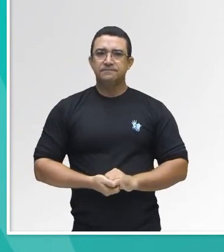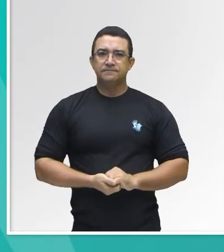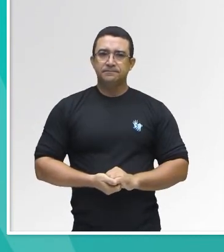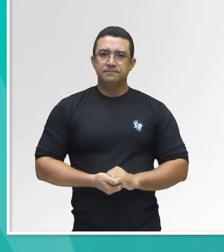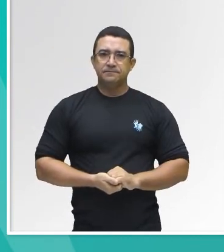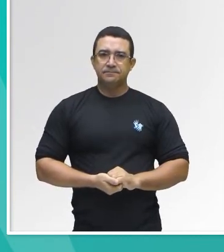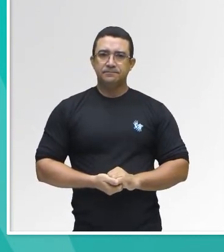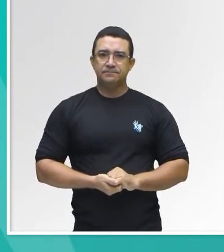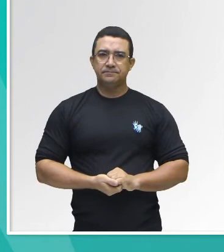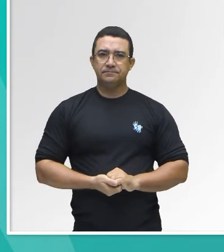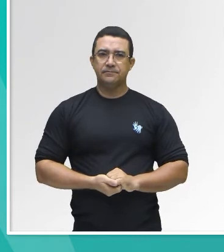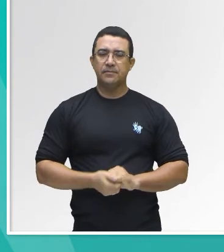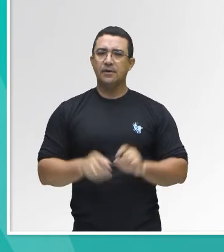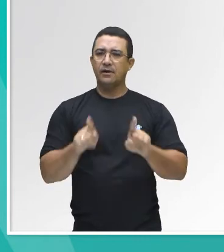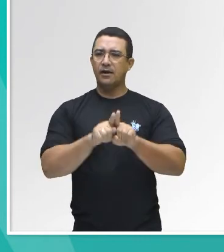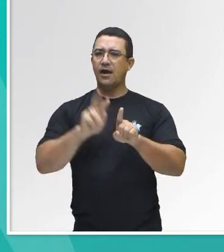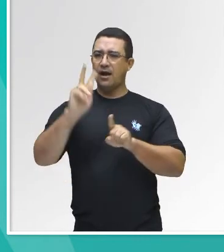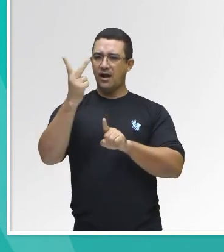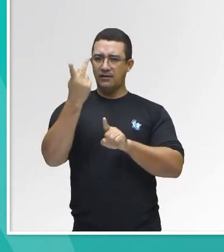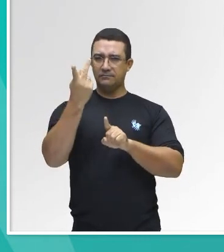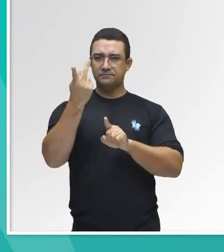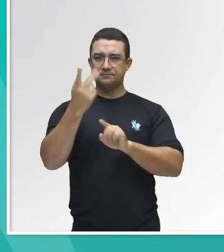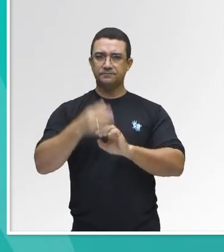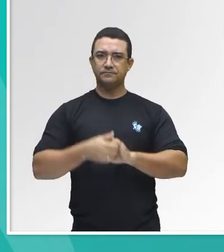temos aqui